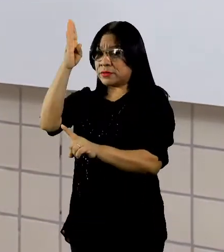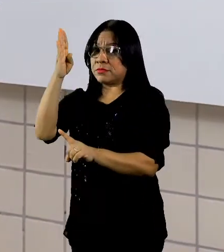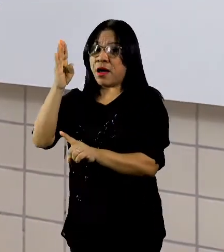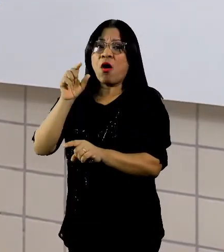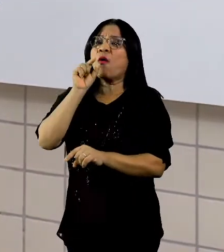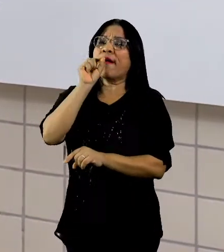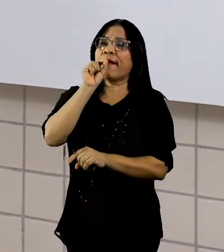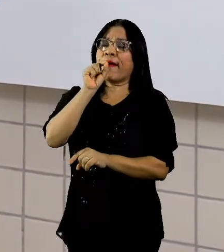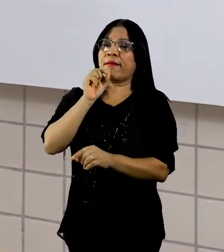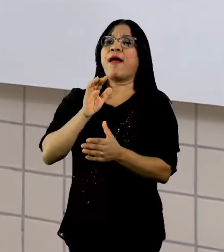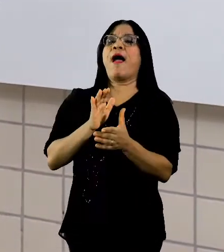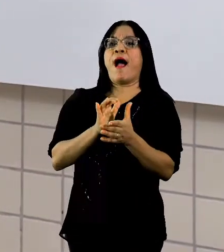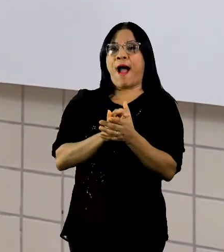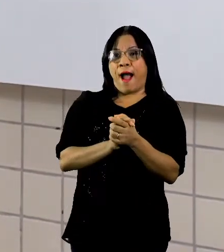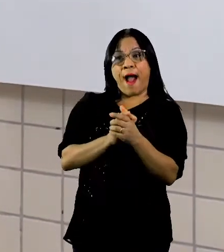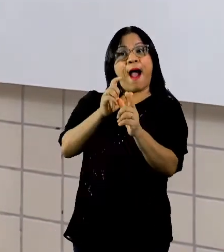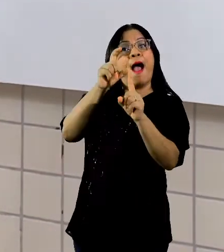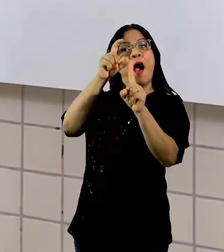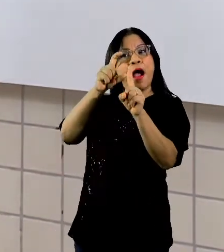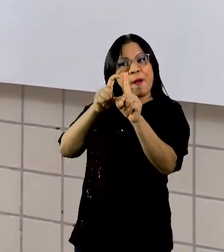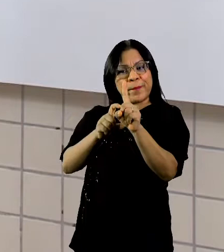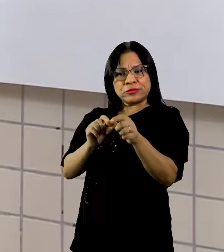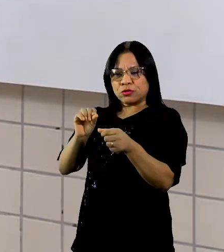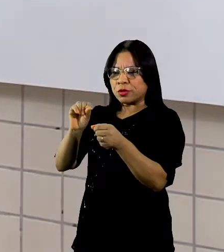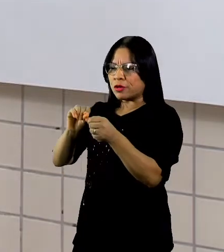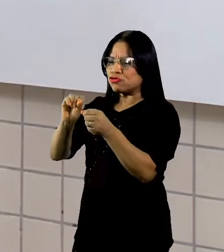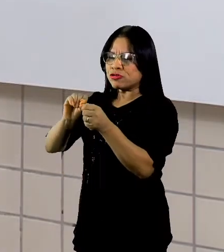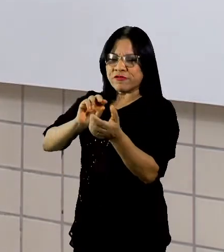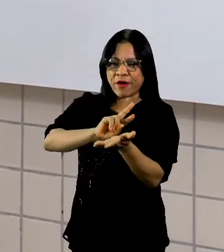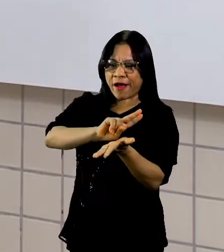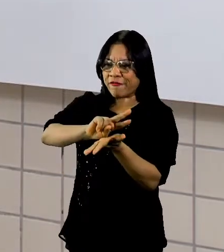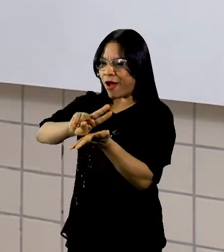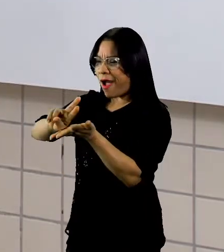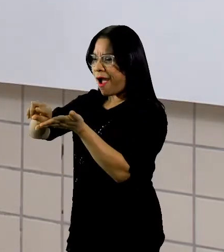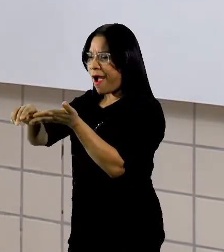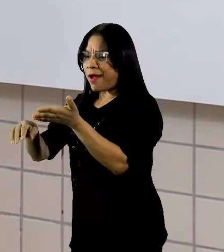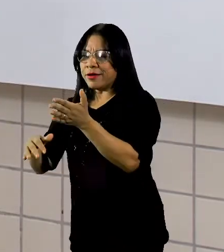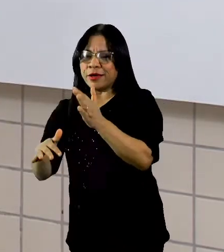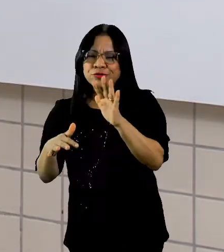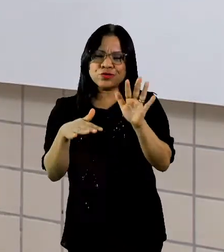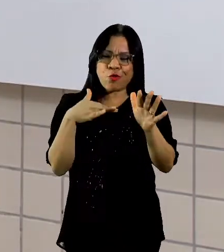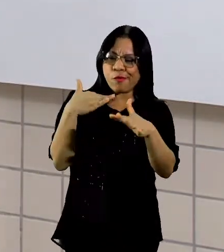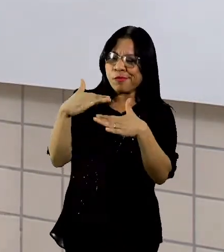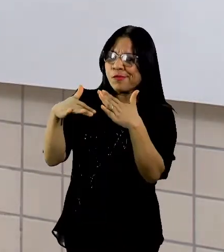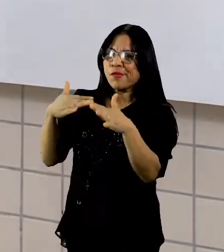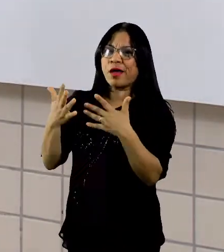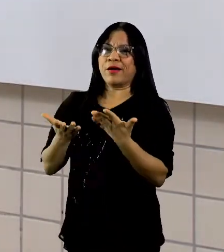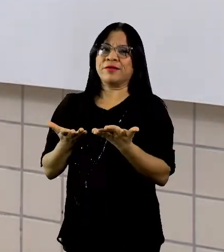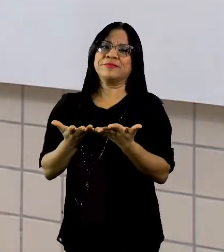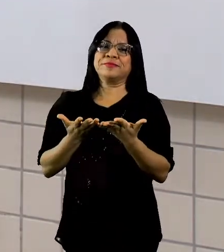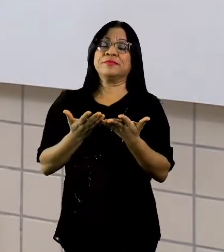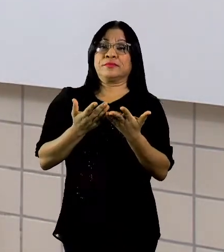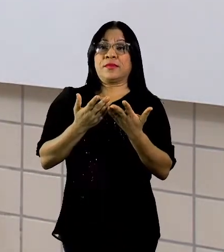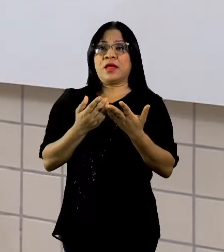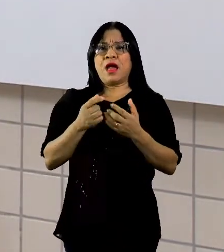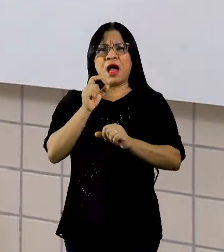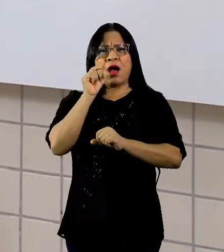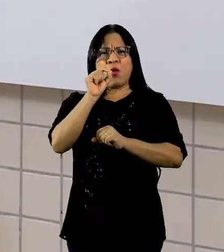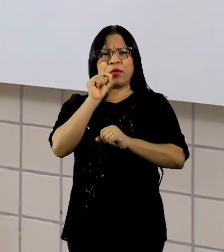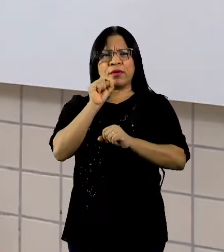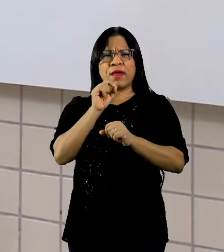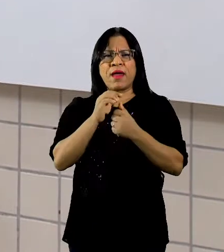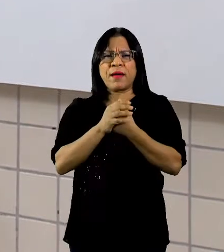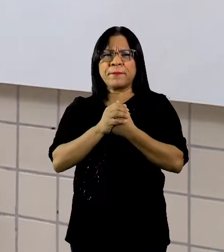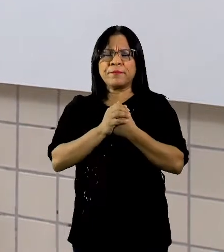os momentos do enredo. E o antagonista? É aquele que age contra o personagem